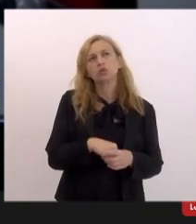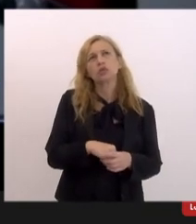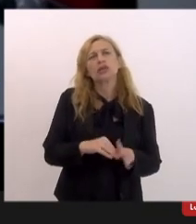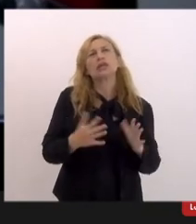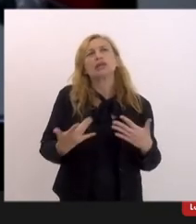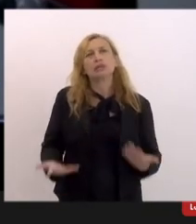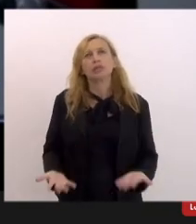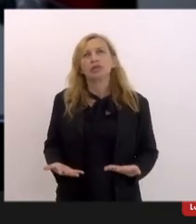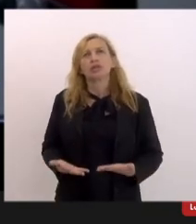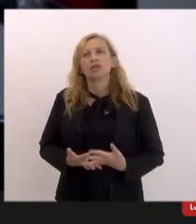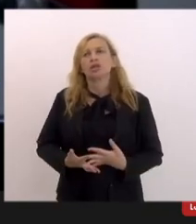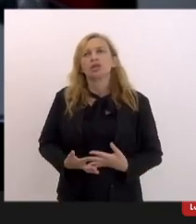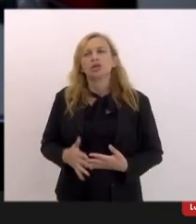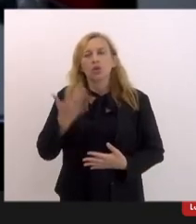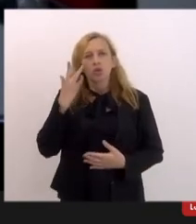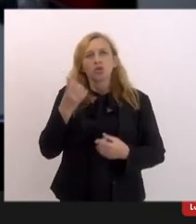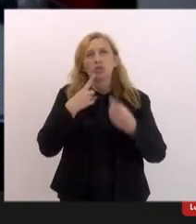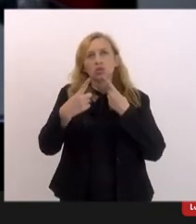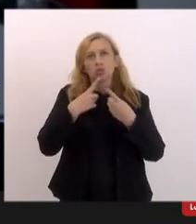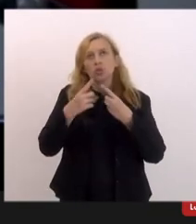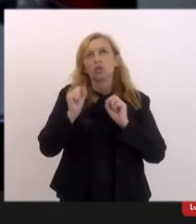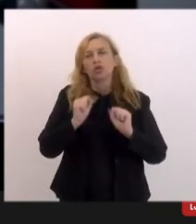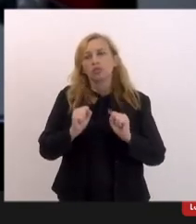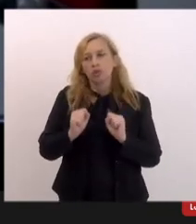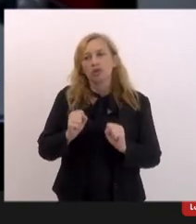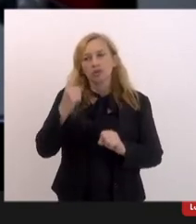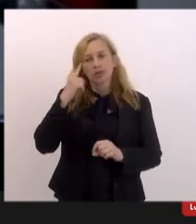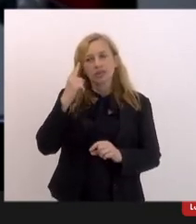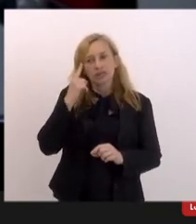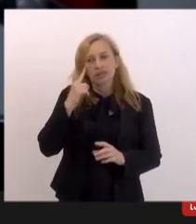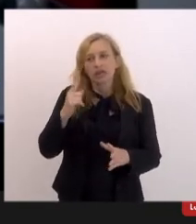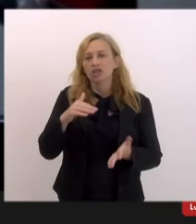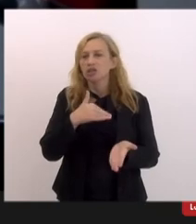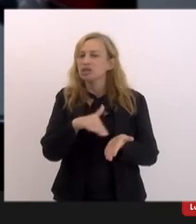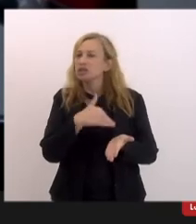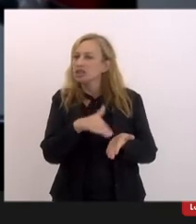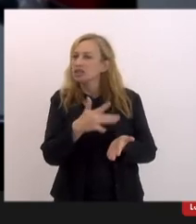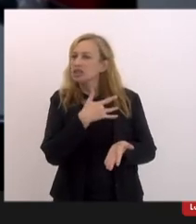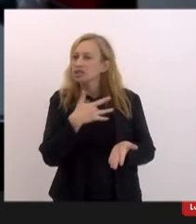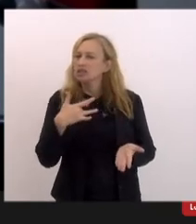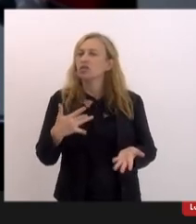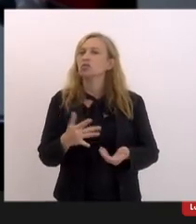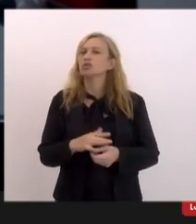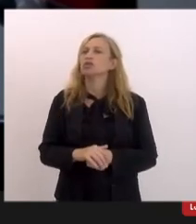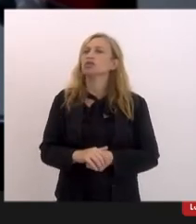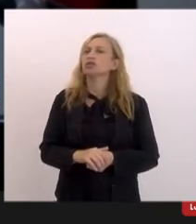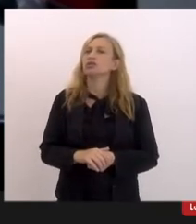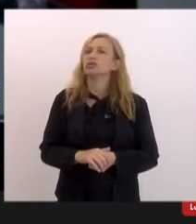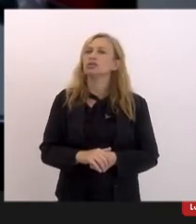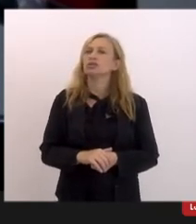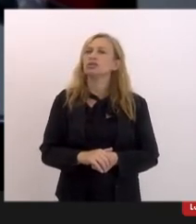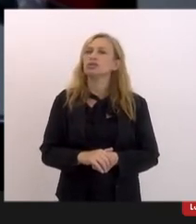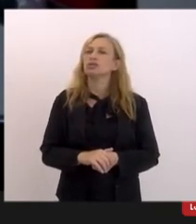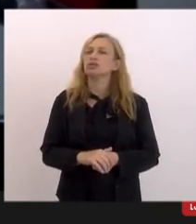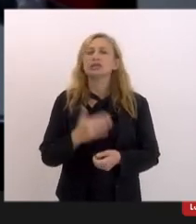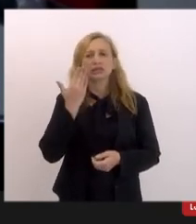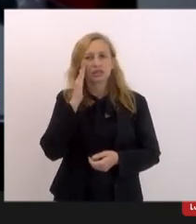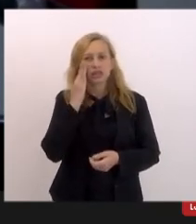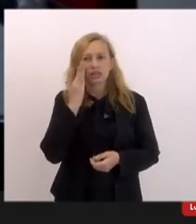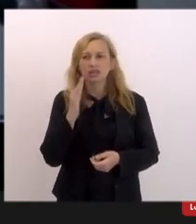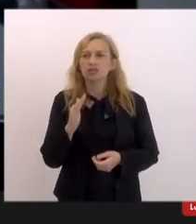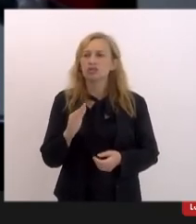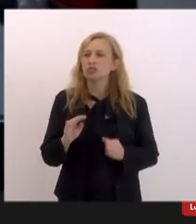mas eu acho que é um debate que a gente pode ter junto com a Secretaria de Saúde e ser entendido pelo